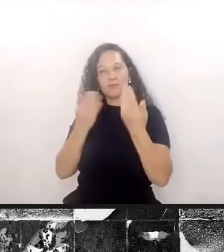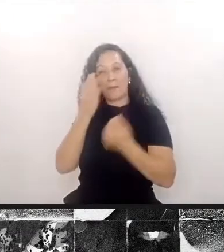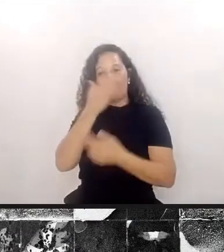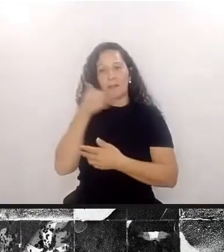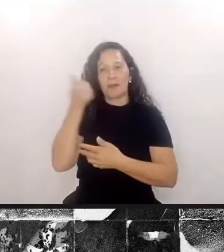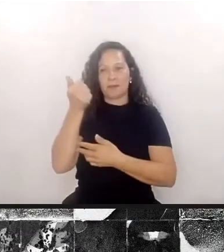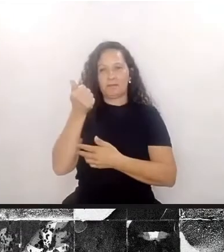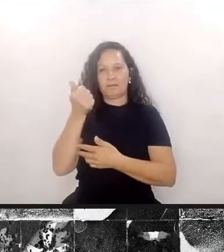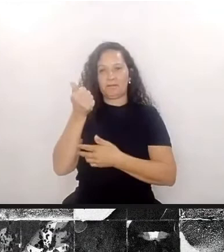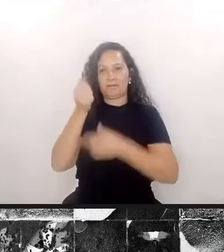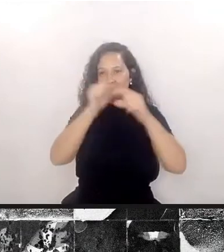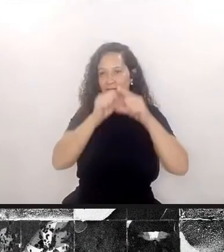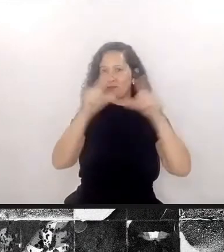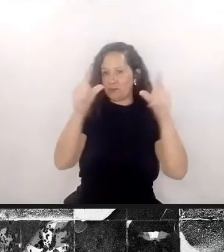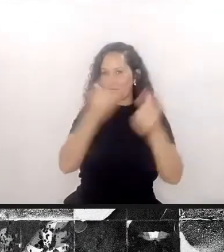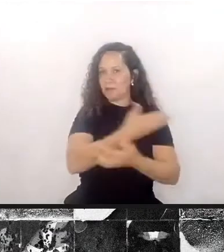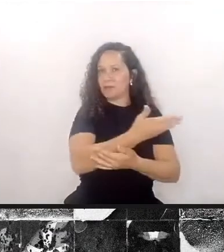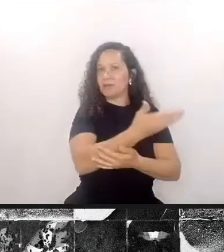com vocês.